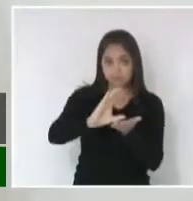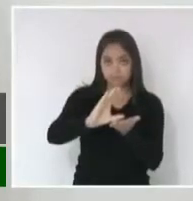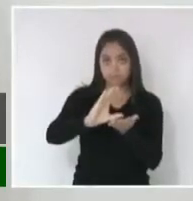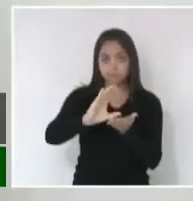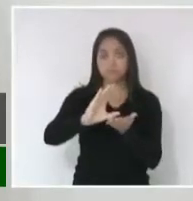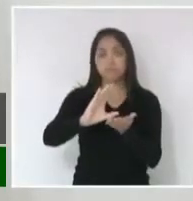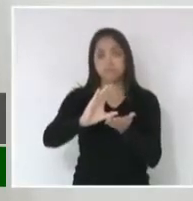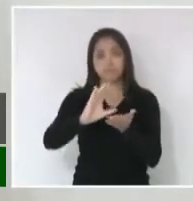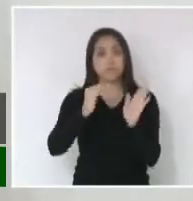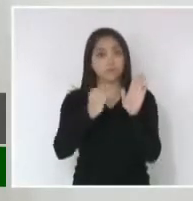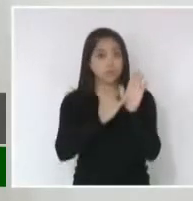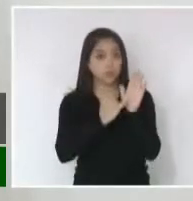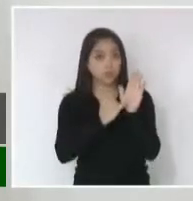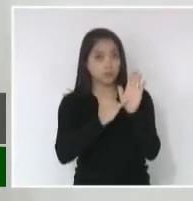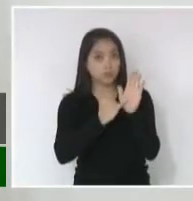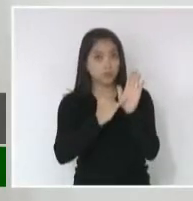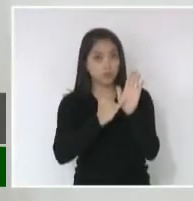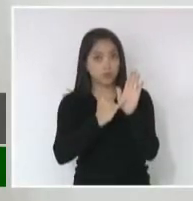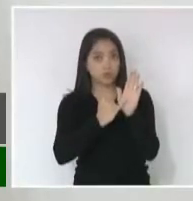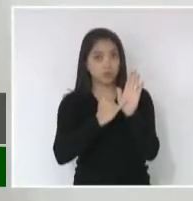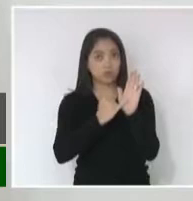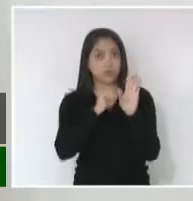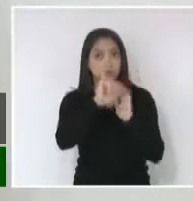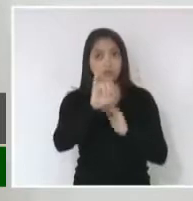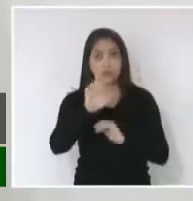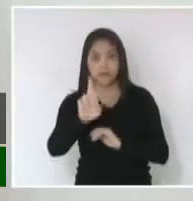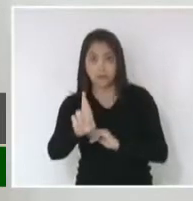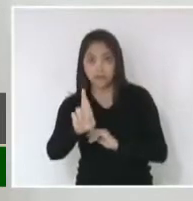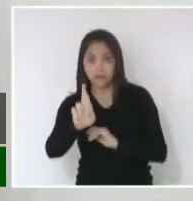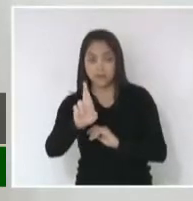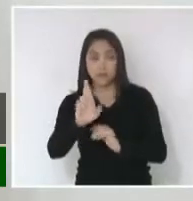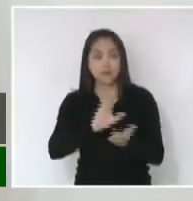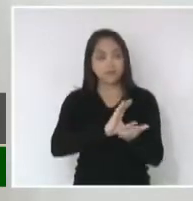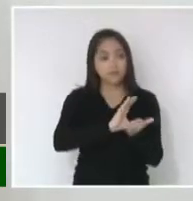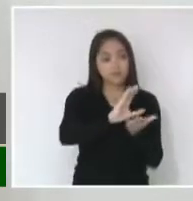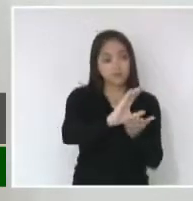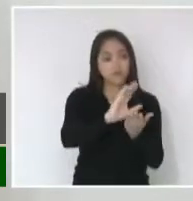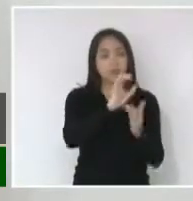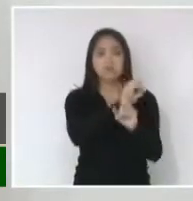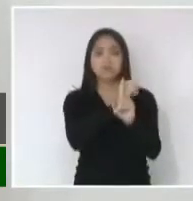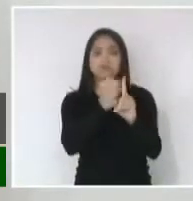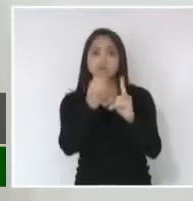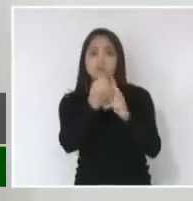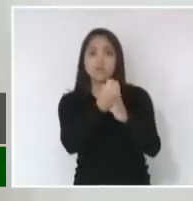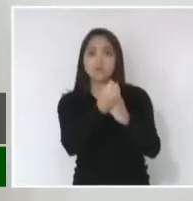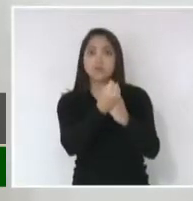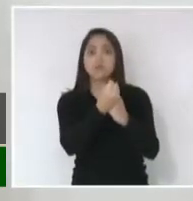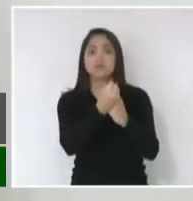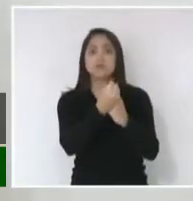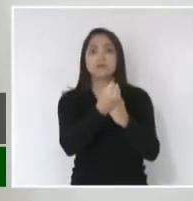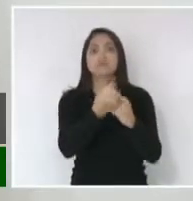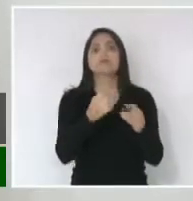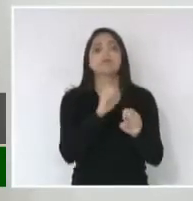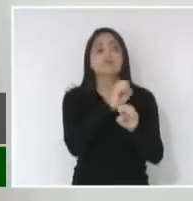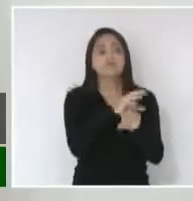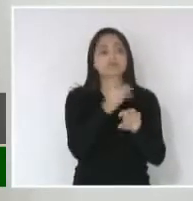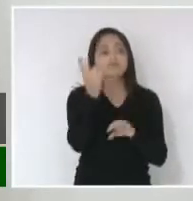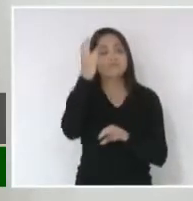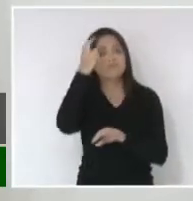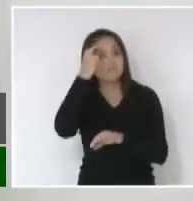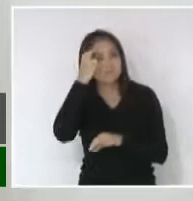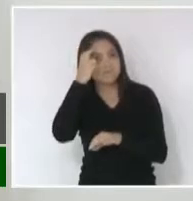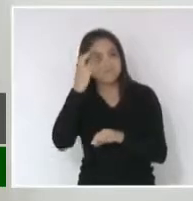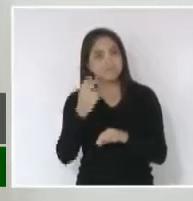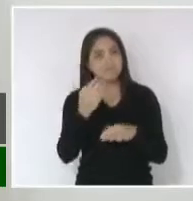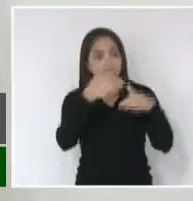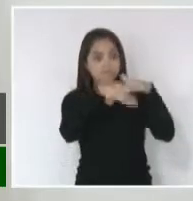devidos do imposto de renda a projetos socioculturais aqui no Estado de Santa Catarina. A implantação do